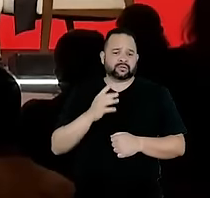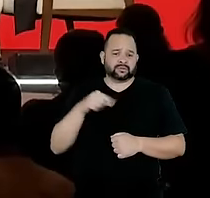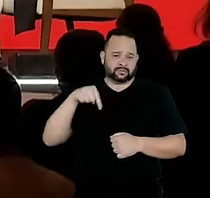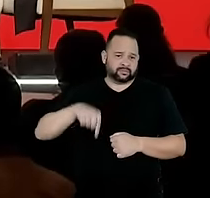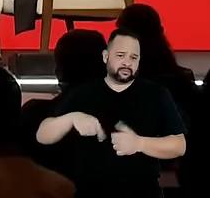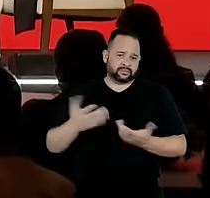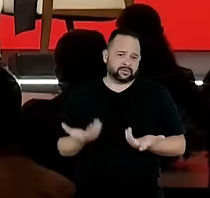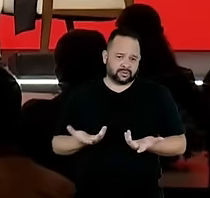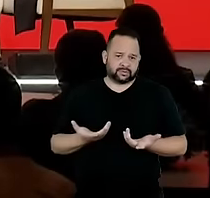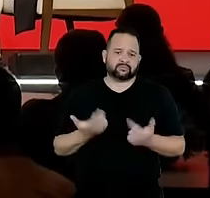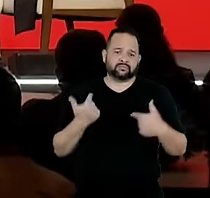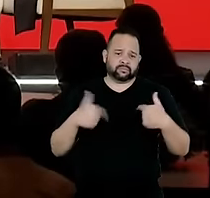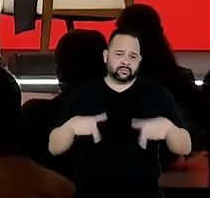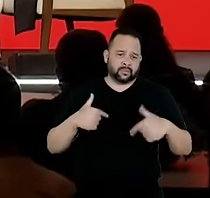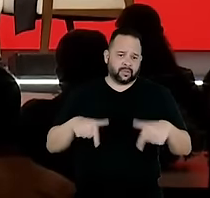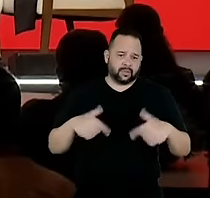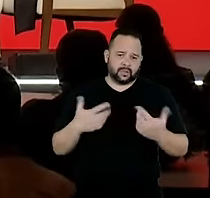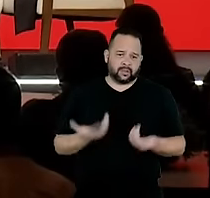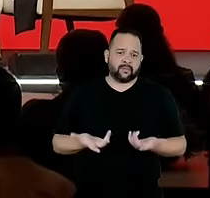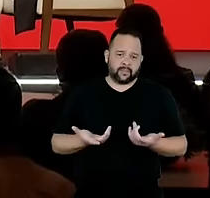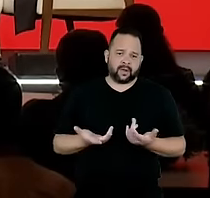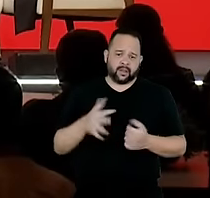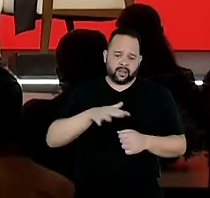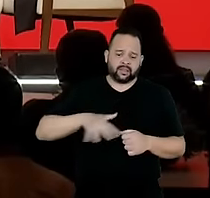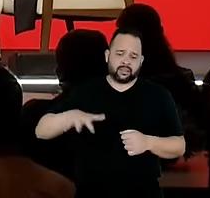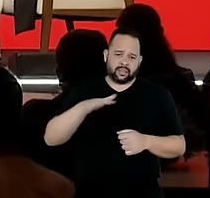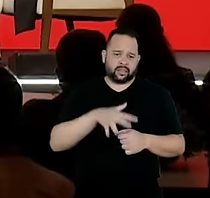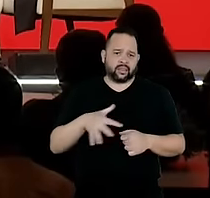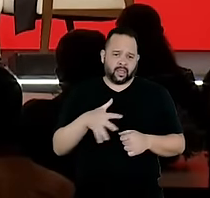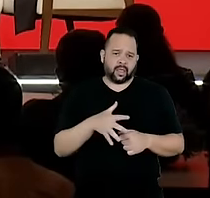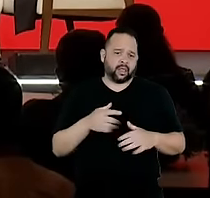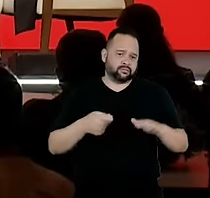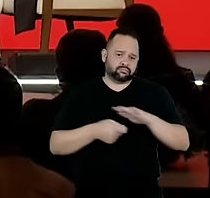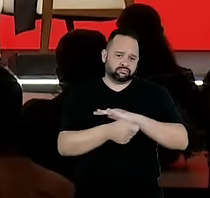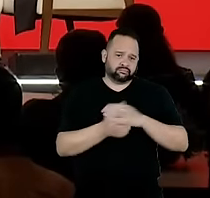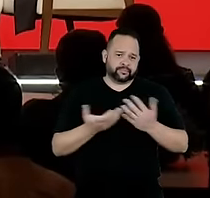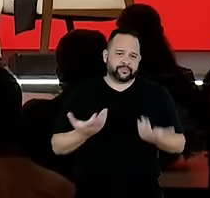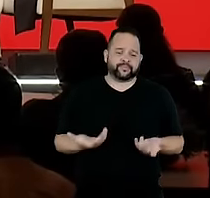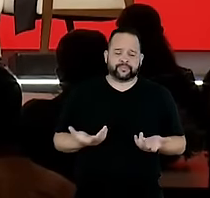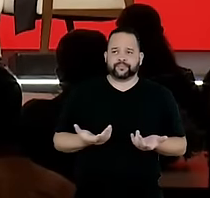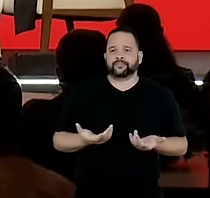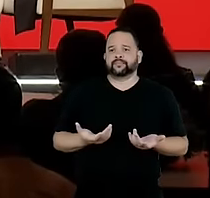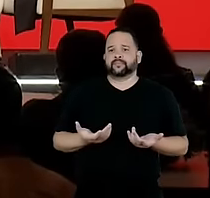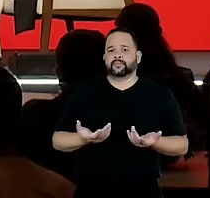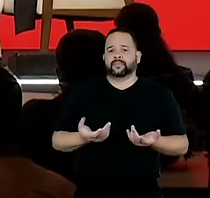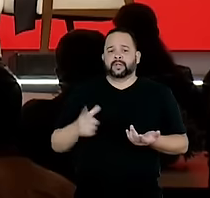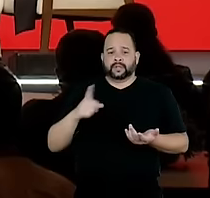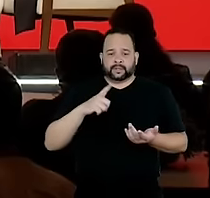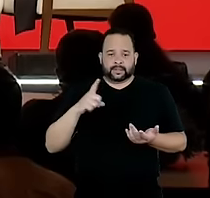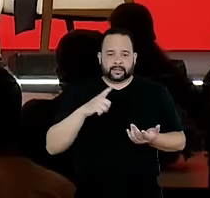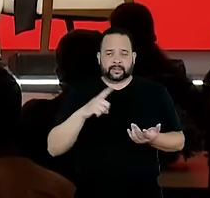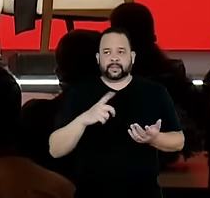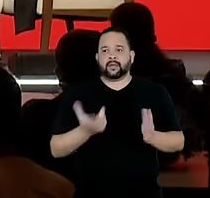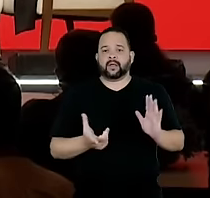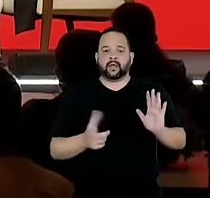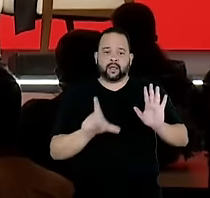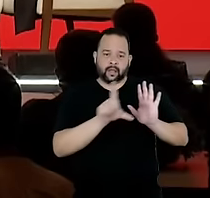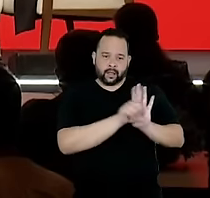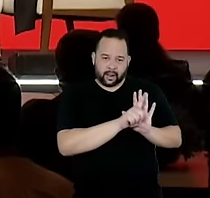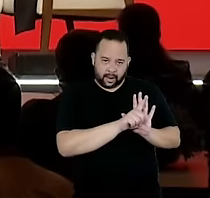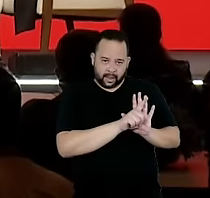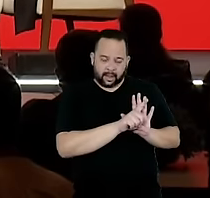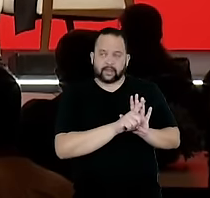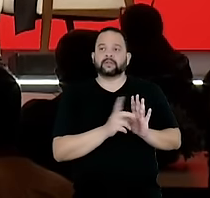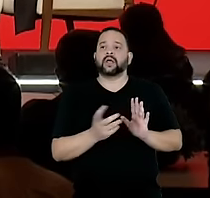de uma forma ou de outra com o mercado financeiro é que foi atrair a regulamentação do mercado de capitais do mercado de valores Imobiliários e